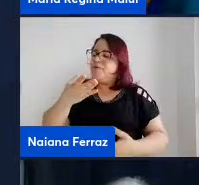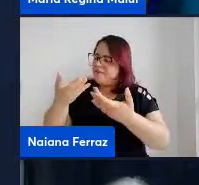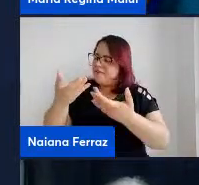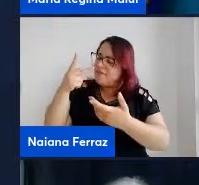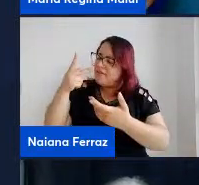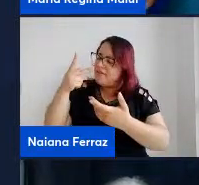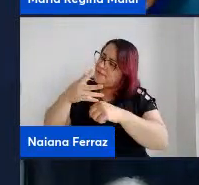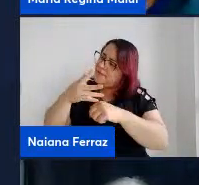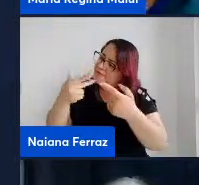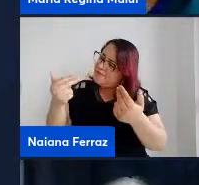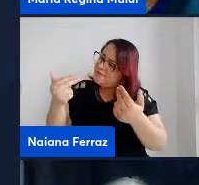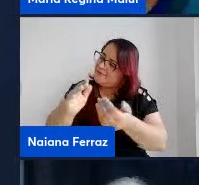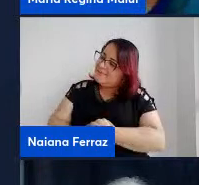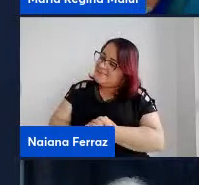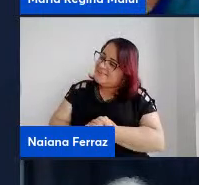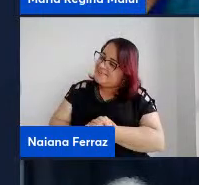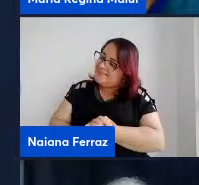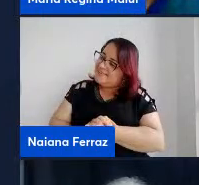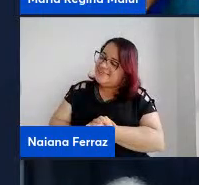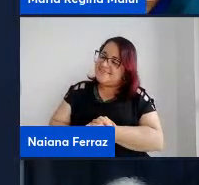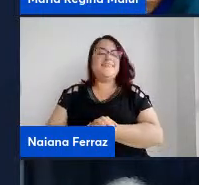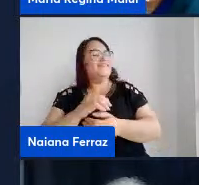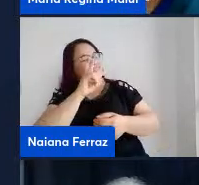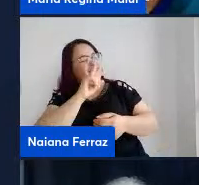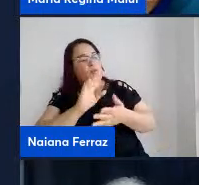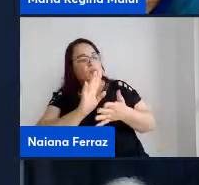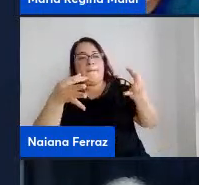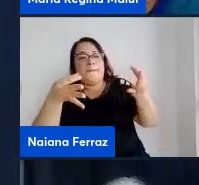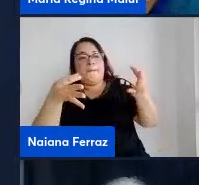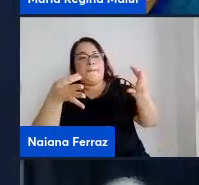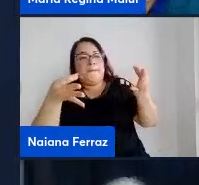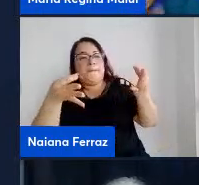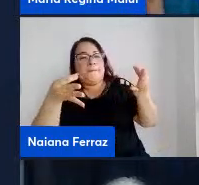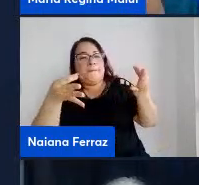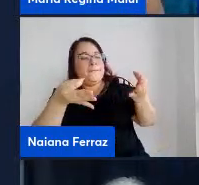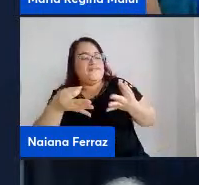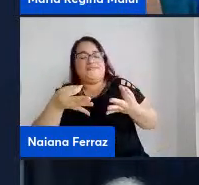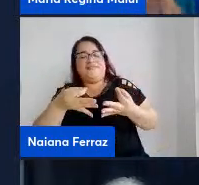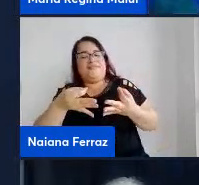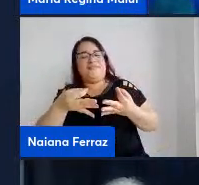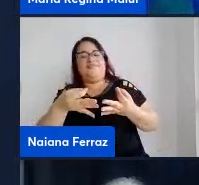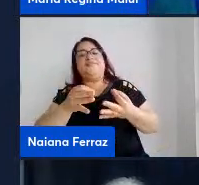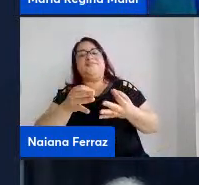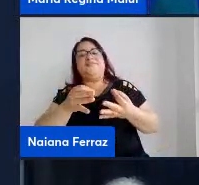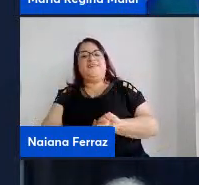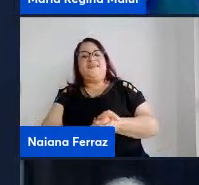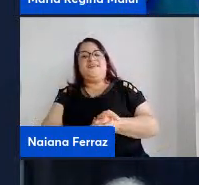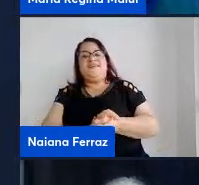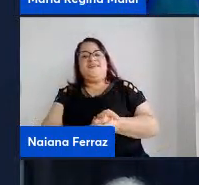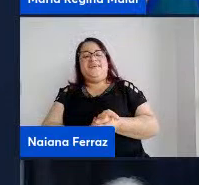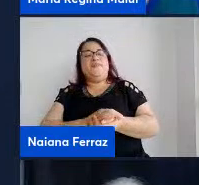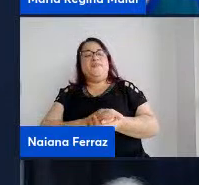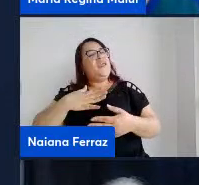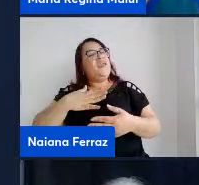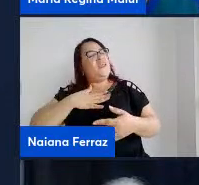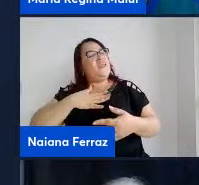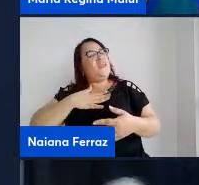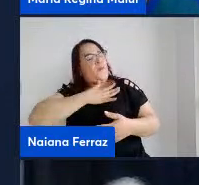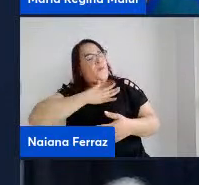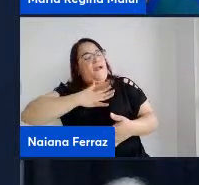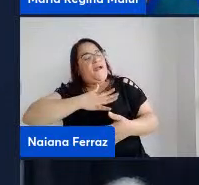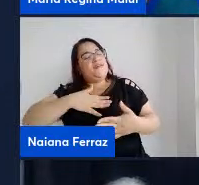Não, está perfeito, é isso mesmo. Eu juntei psicologia e educação, espero. Que maravilha.